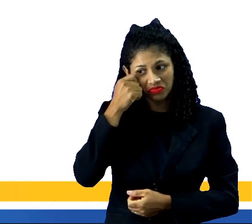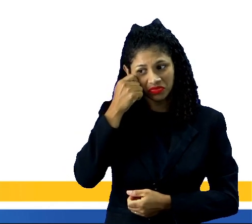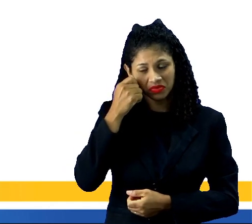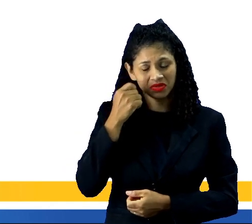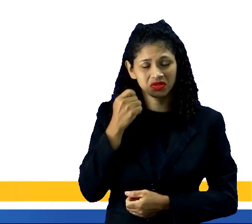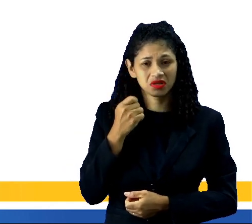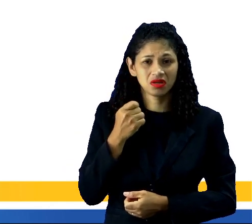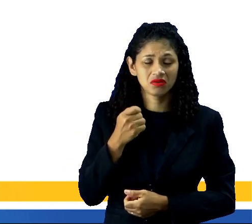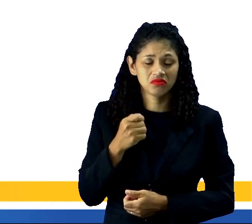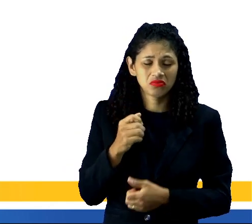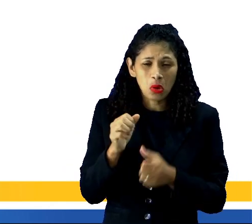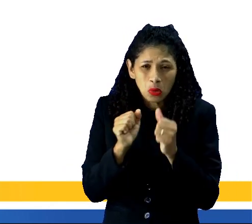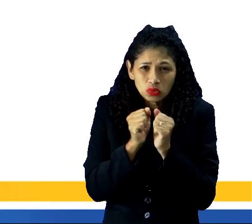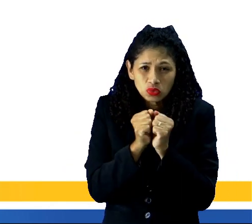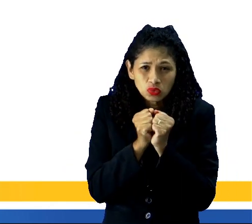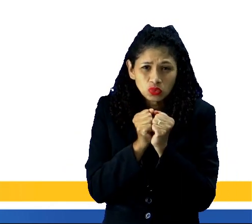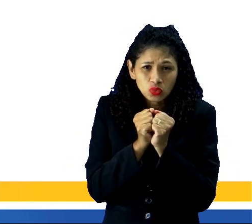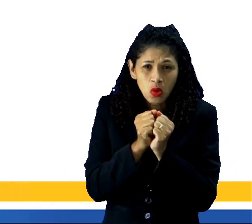sem poder se mexerem.